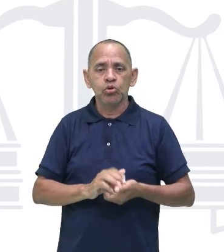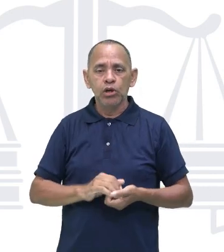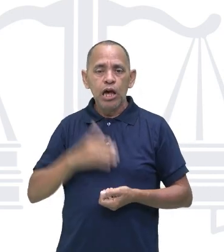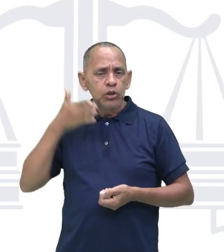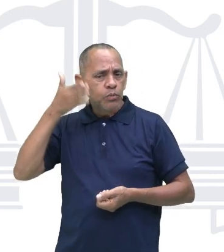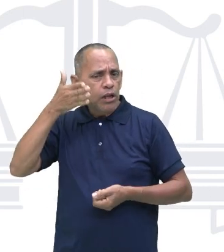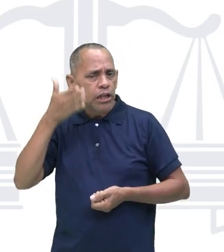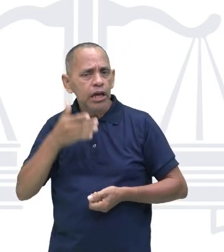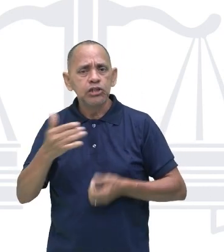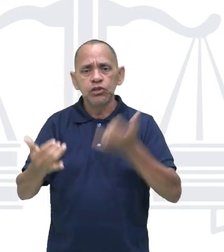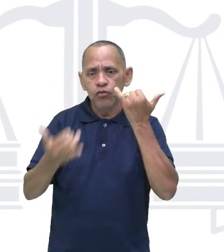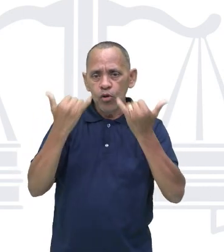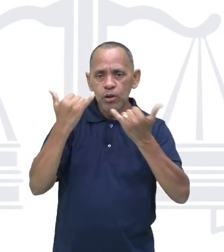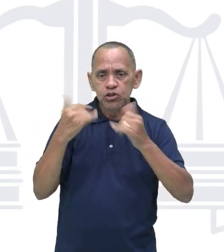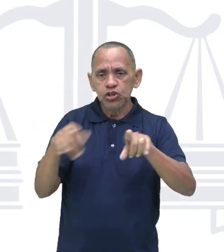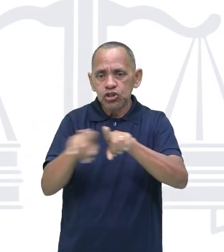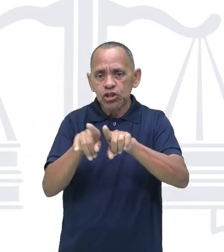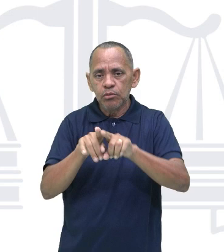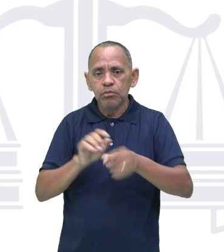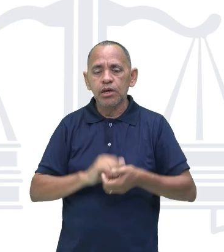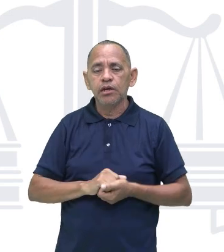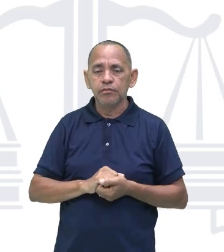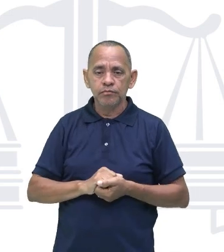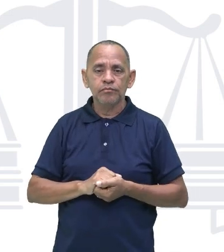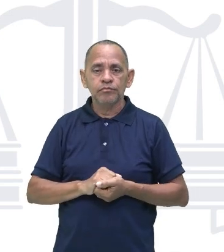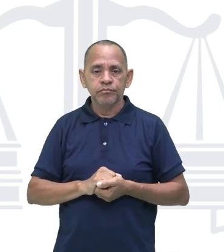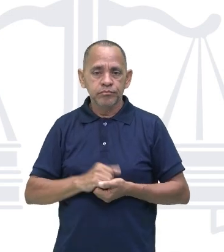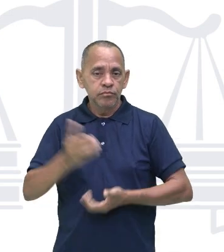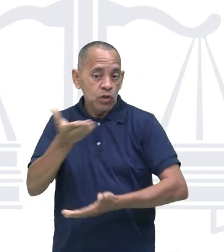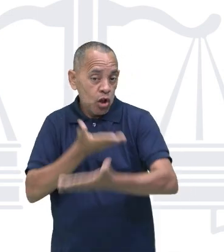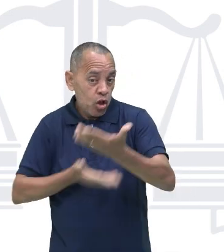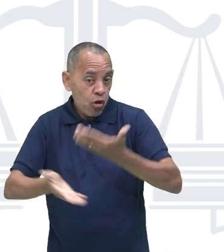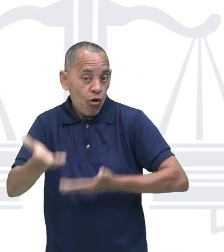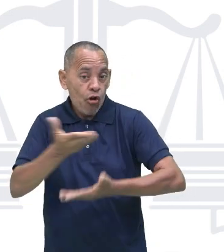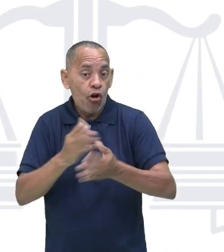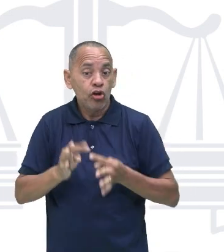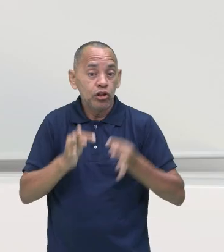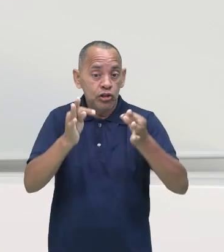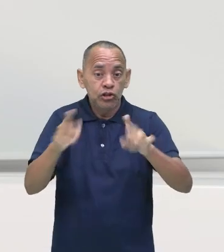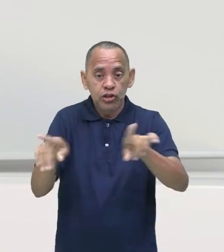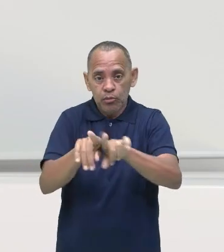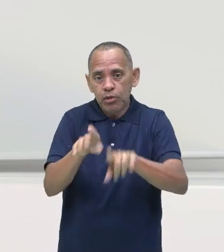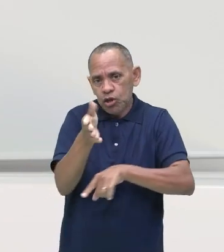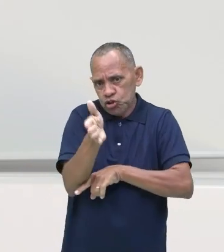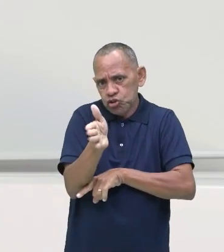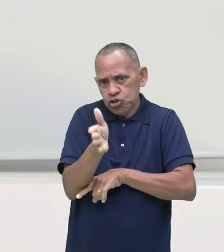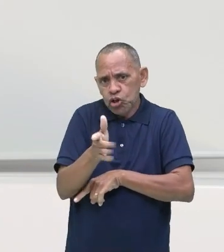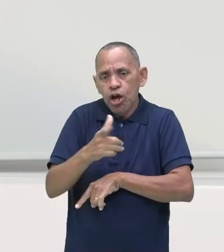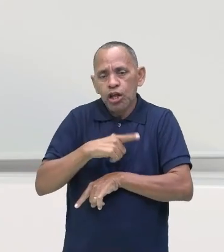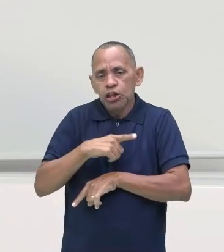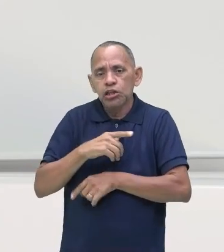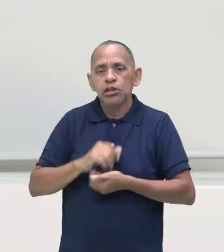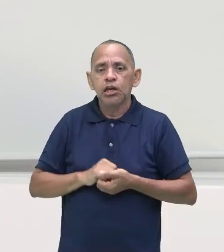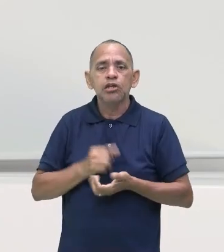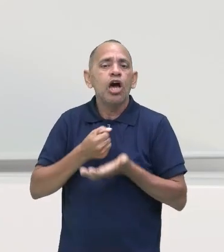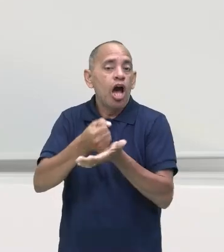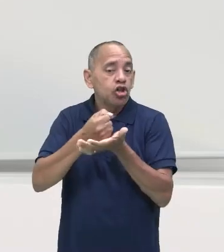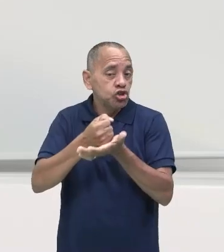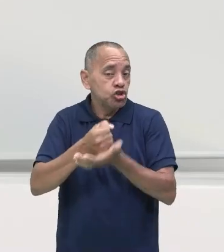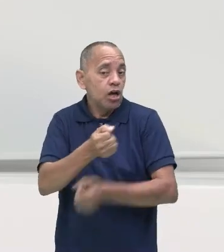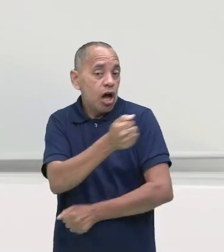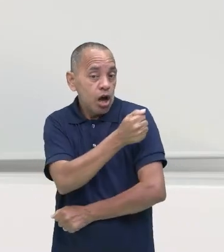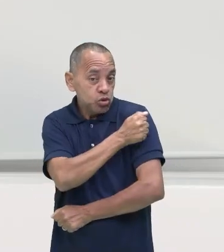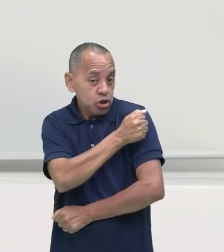turmas da mediação tecnológica. Esse ciclo de avaliação também deve contemplar os nossos estudantes. Então, professores que